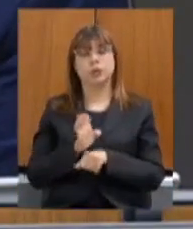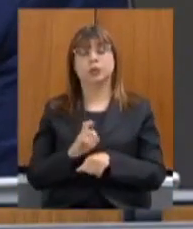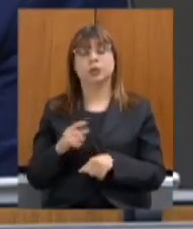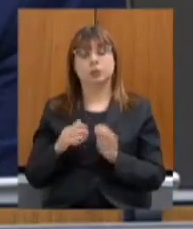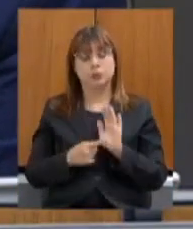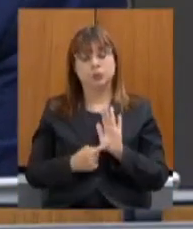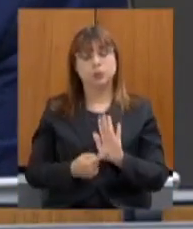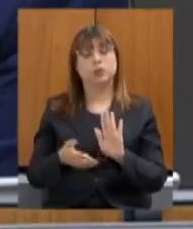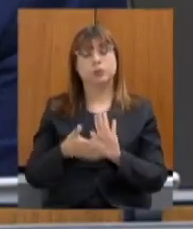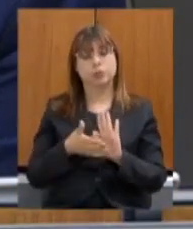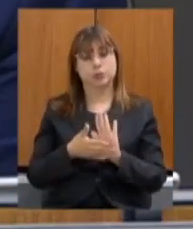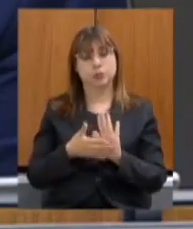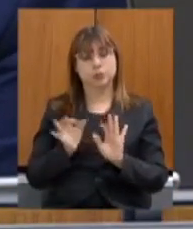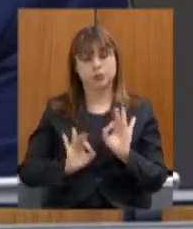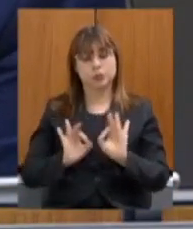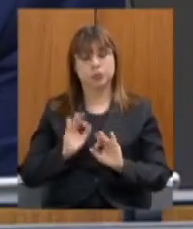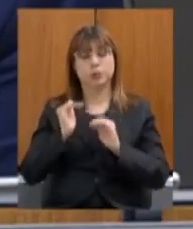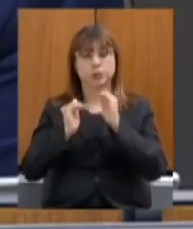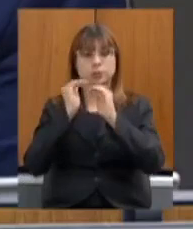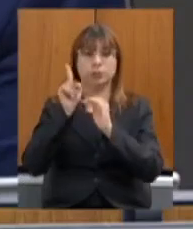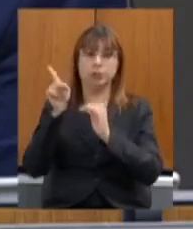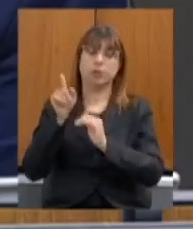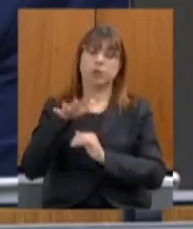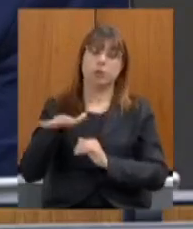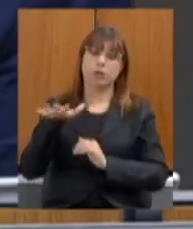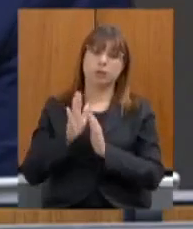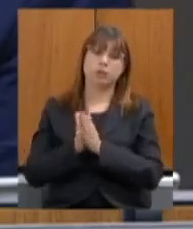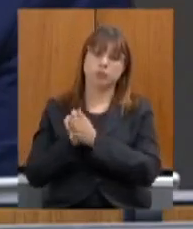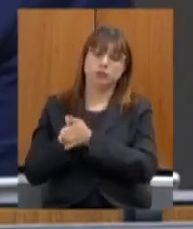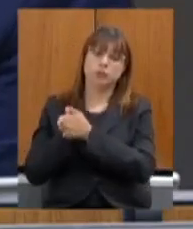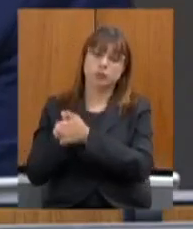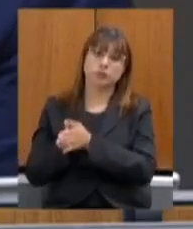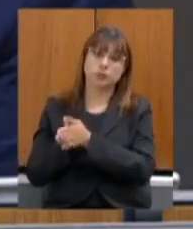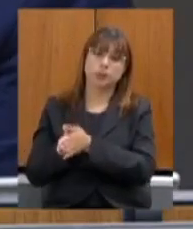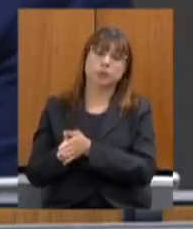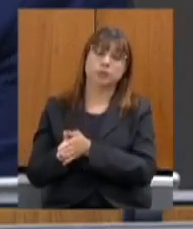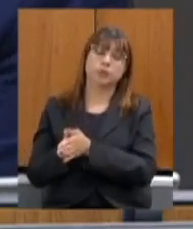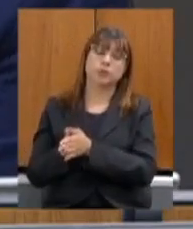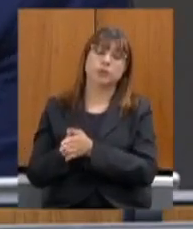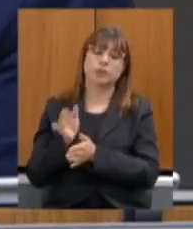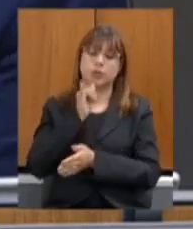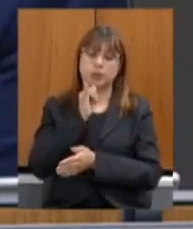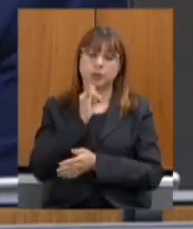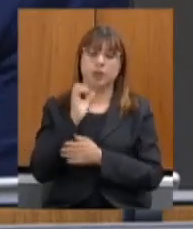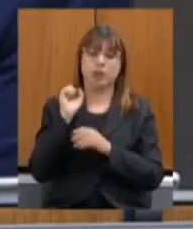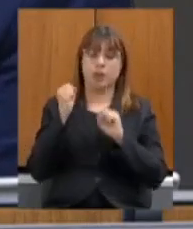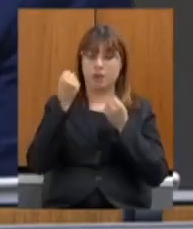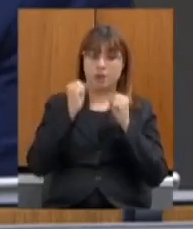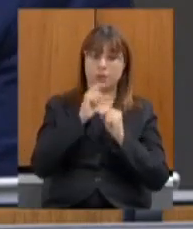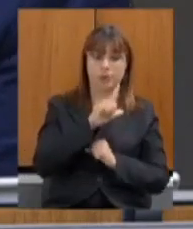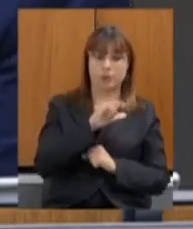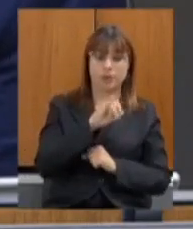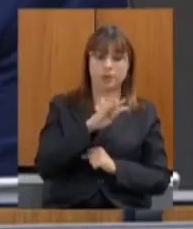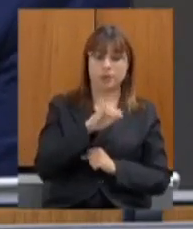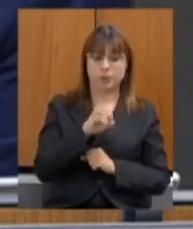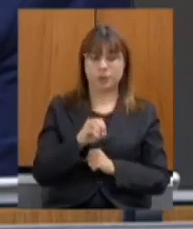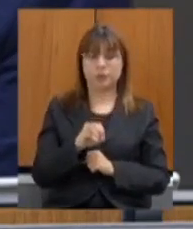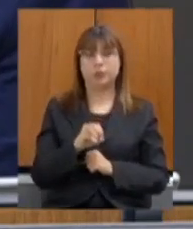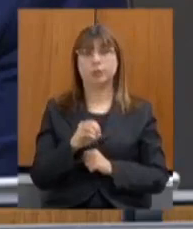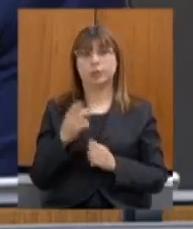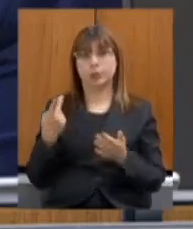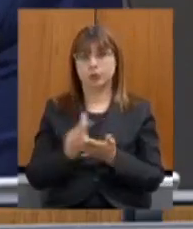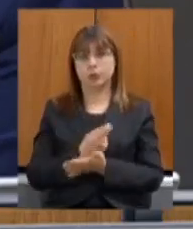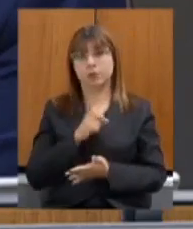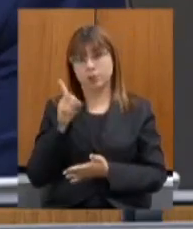propostas e planos de desenvolvimento para o Dekitonha. A questão da fábrica de lítio é uma questão pontual que aconteceu